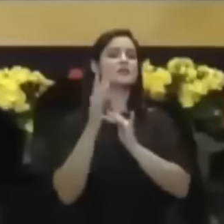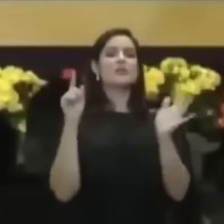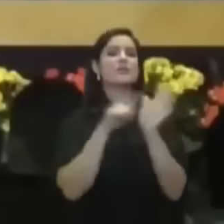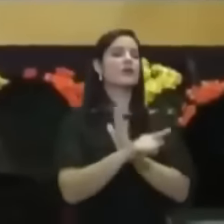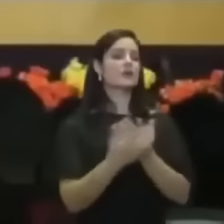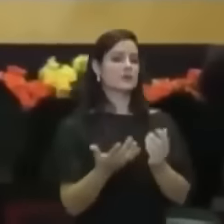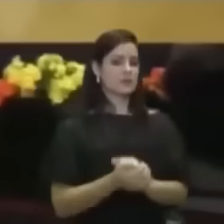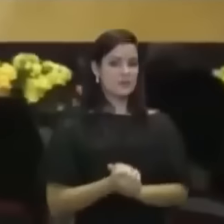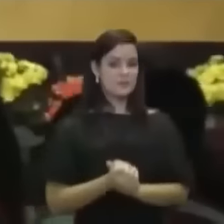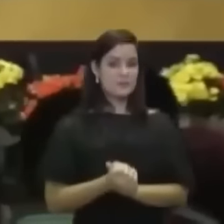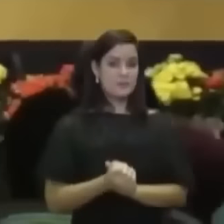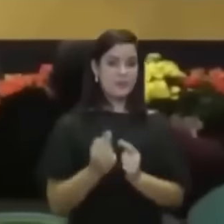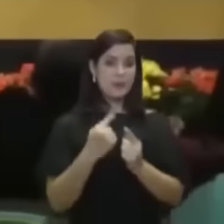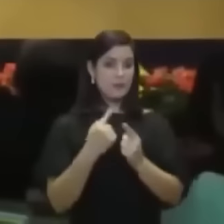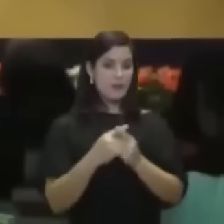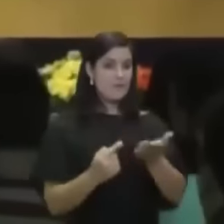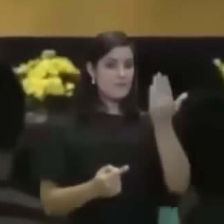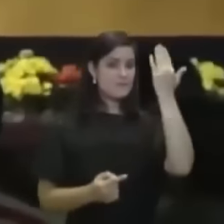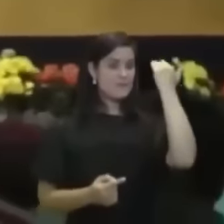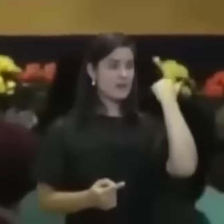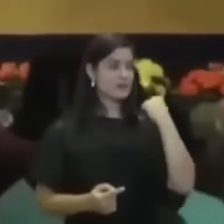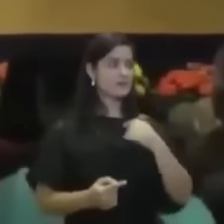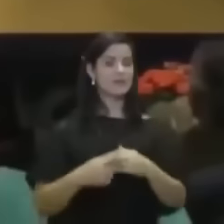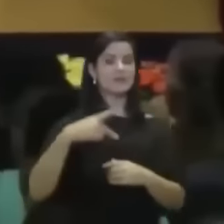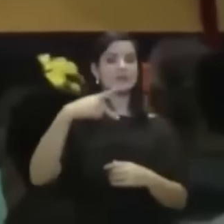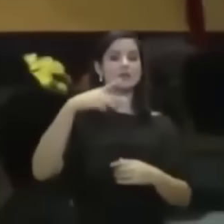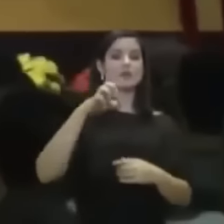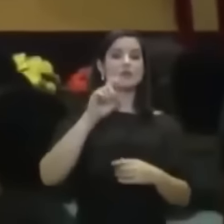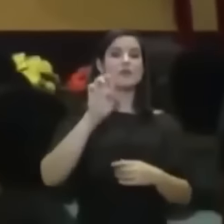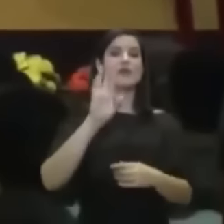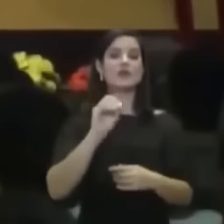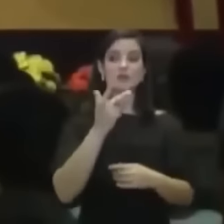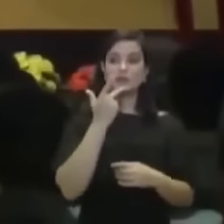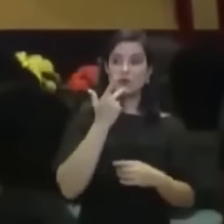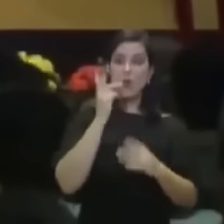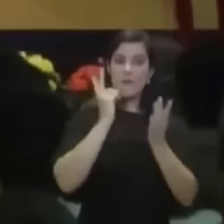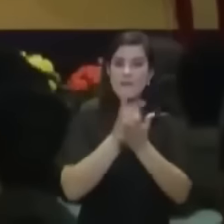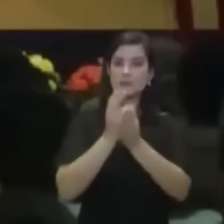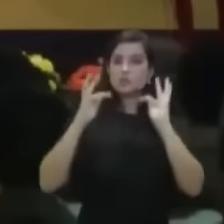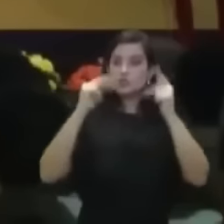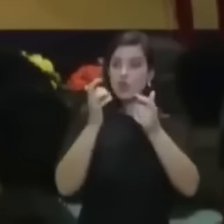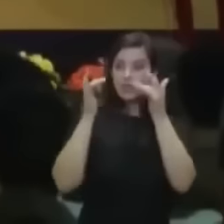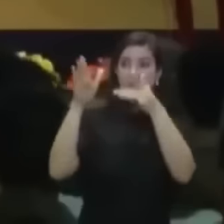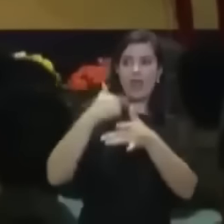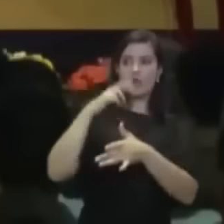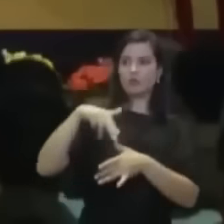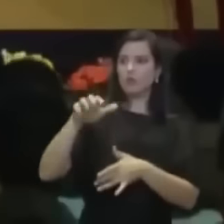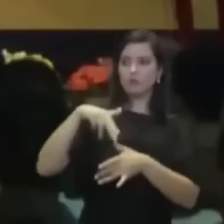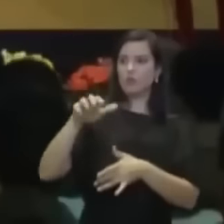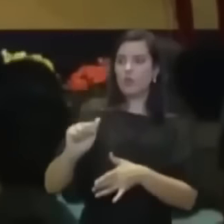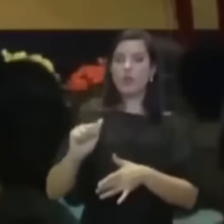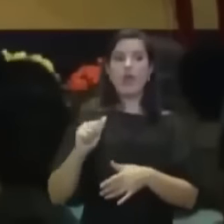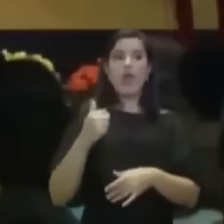Pedro? Porque lá atrás Pedro havia dito assim: ainda que todos te abandonem, eu jamais. Lá atrás Pedro havia dito: Senhor, eu sou